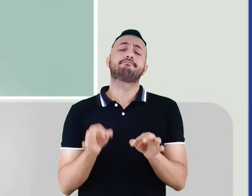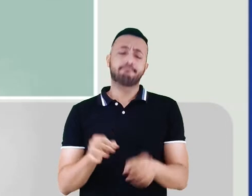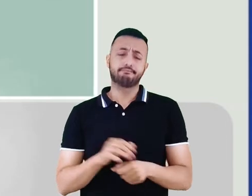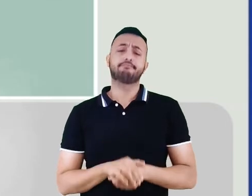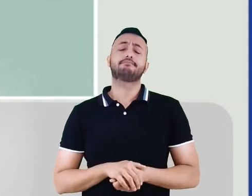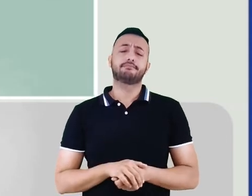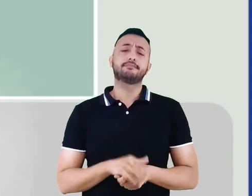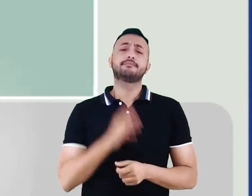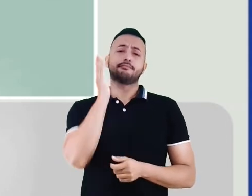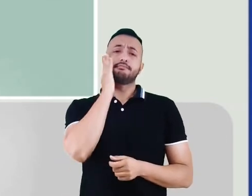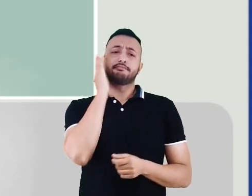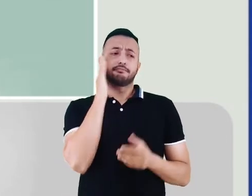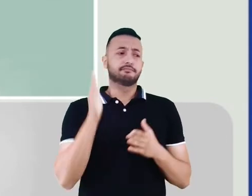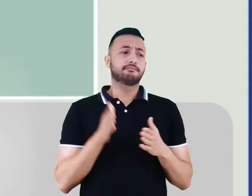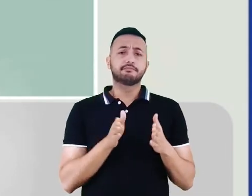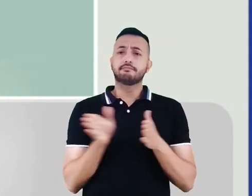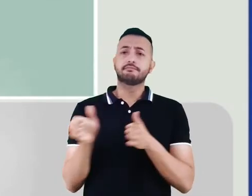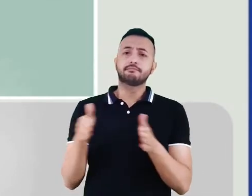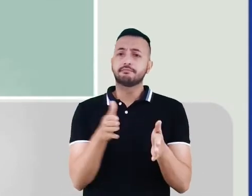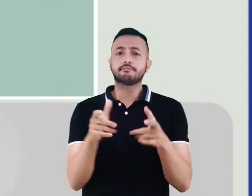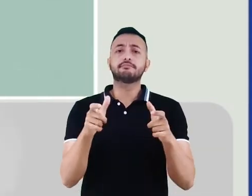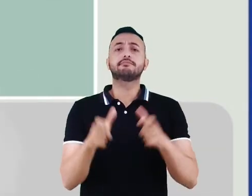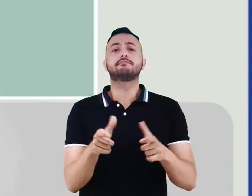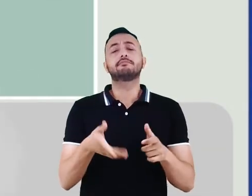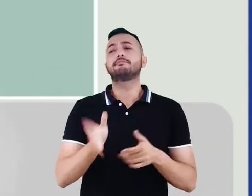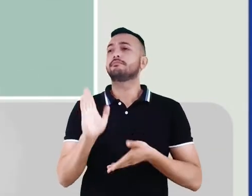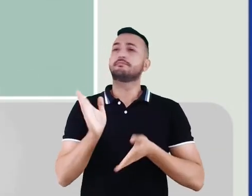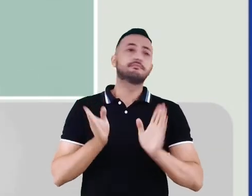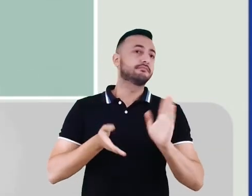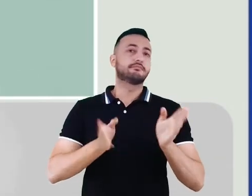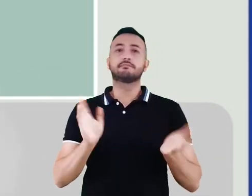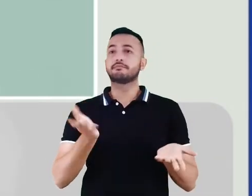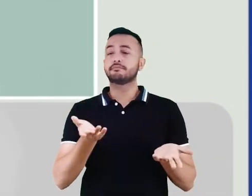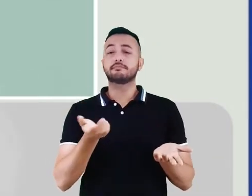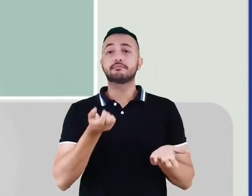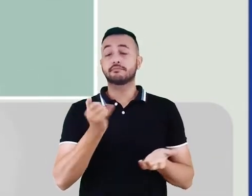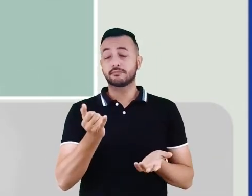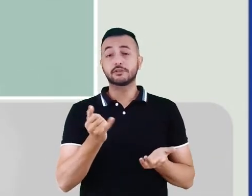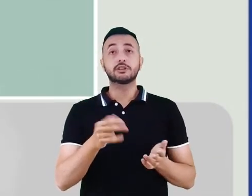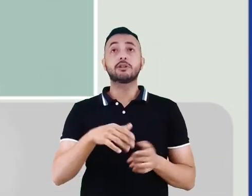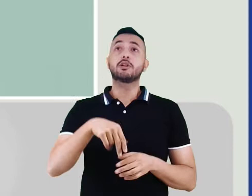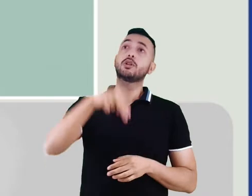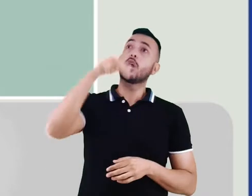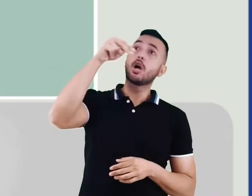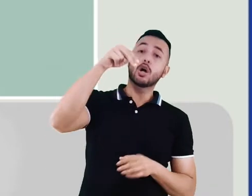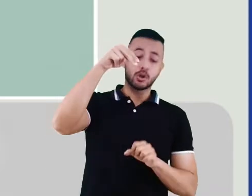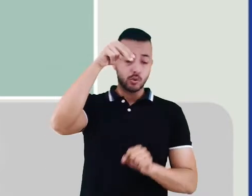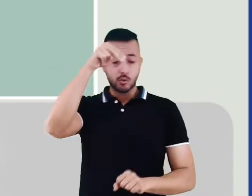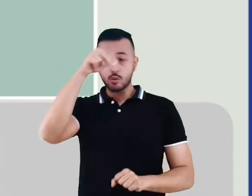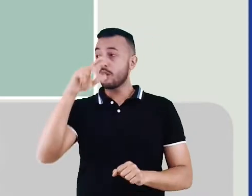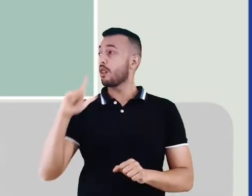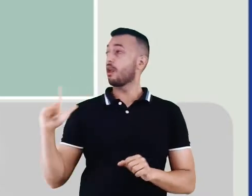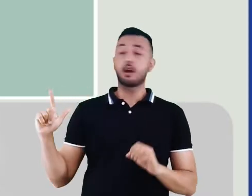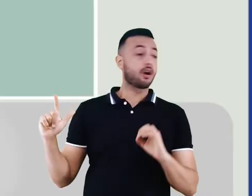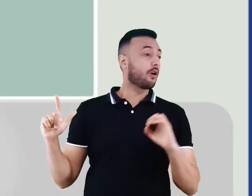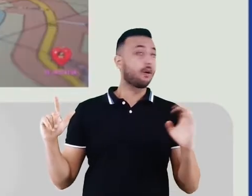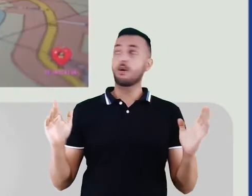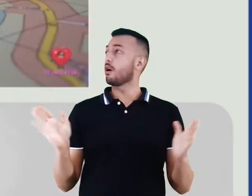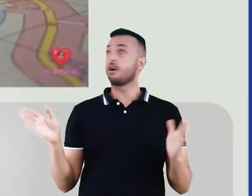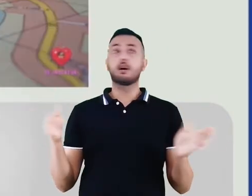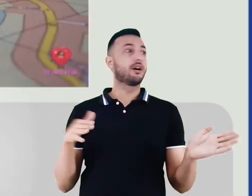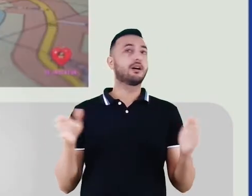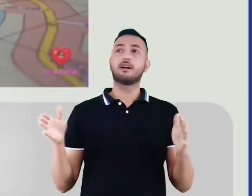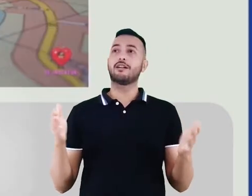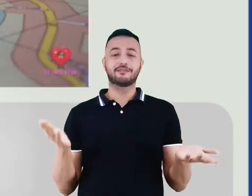a direção de onde seguir. Se fica mais ao norte, mais ao sul, mais ao leste, mais ao